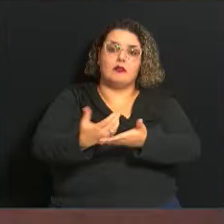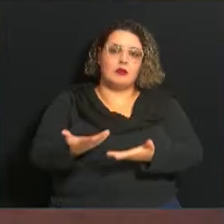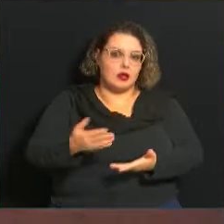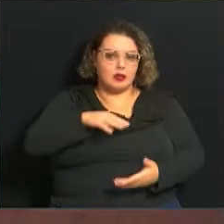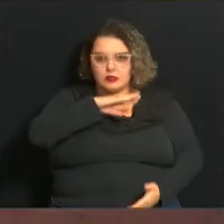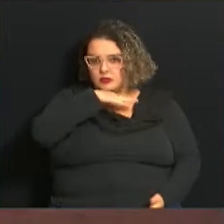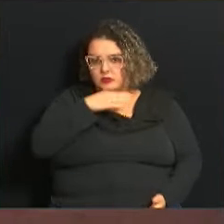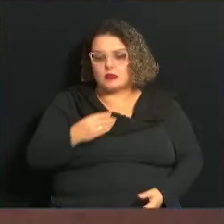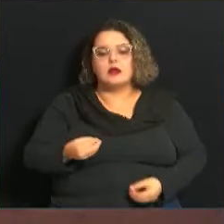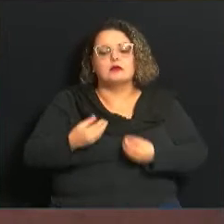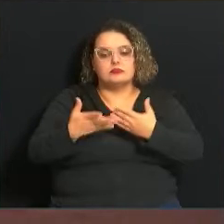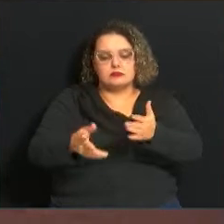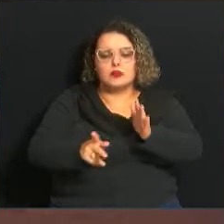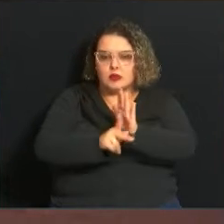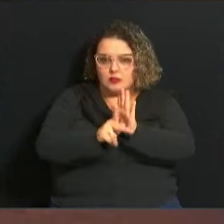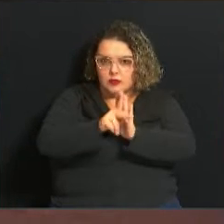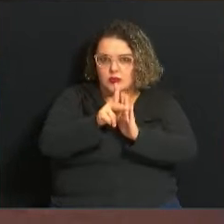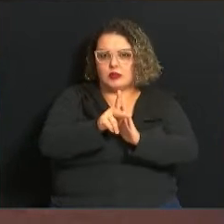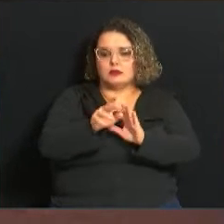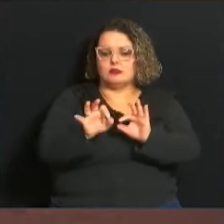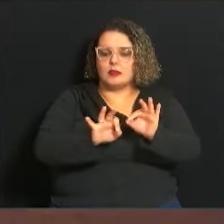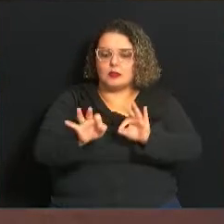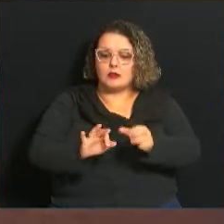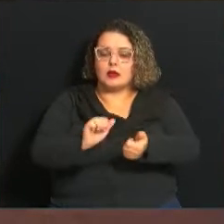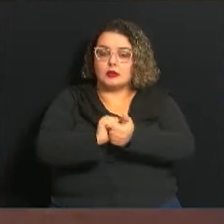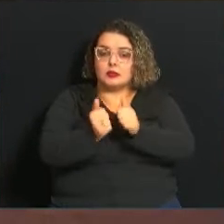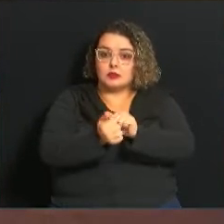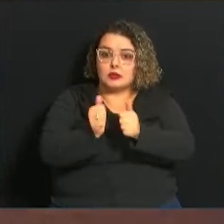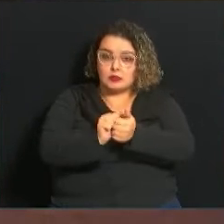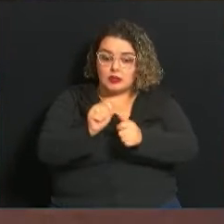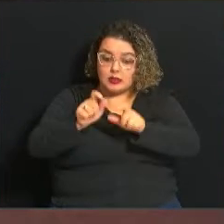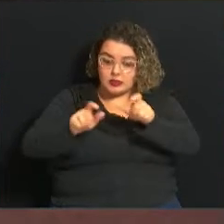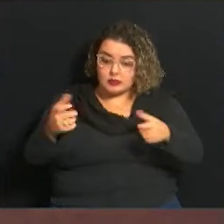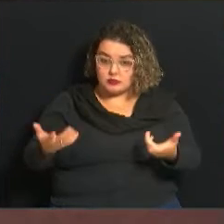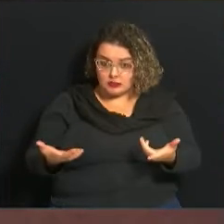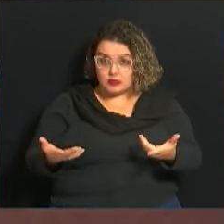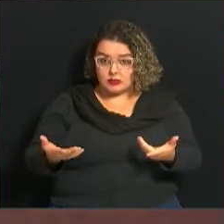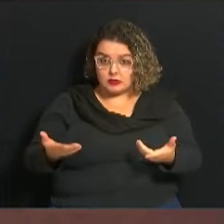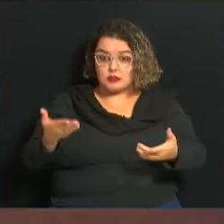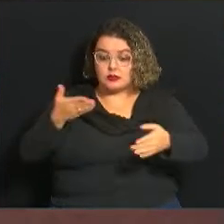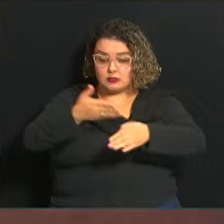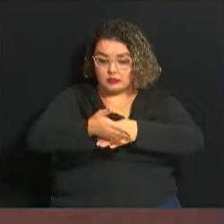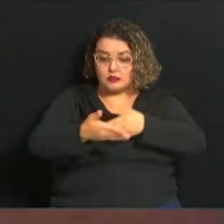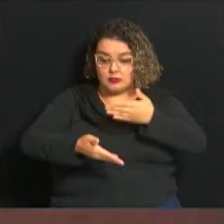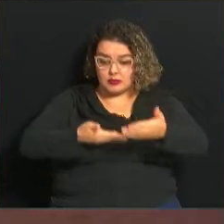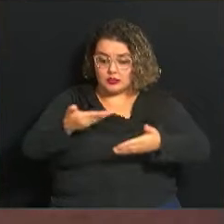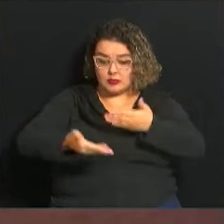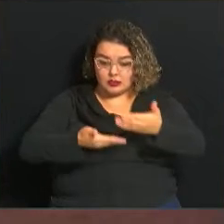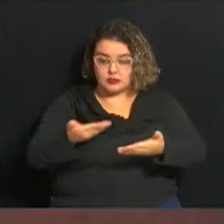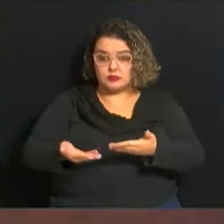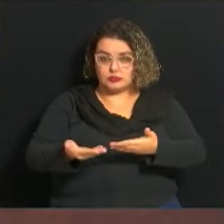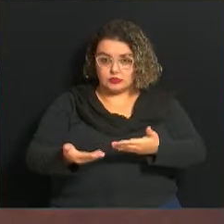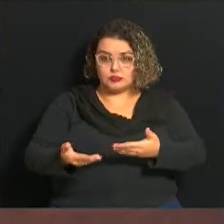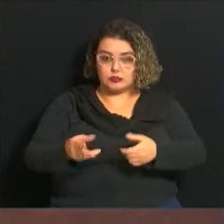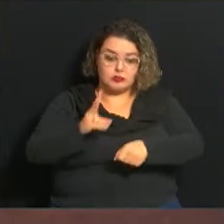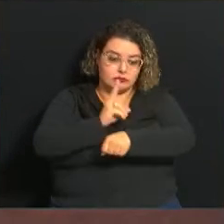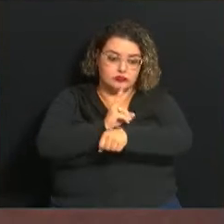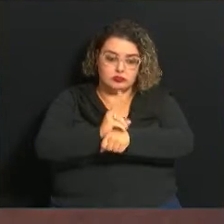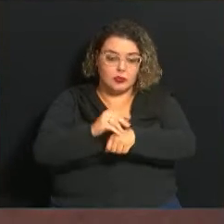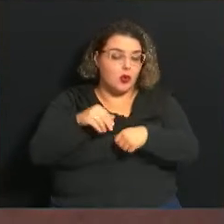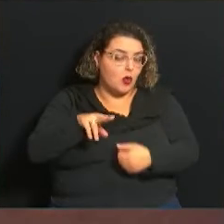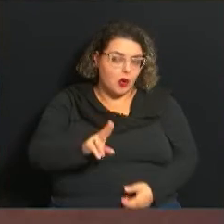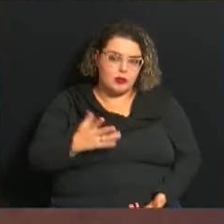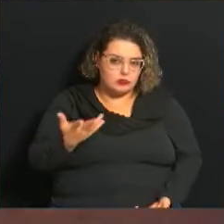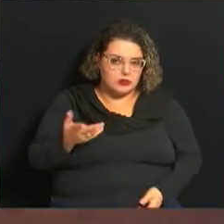esse projeto, demos uma reformulada nele, para que as pessoas que vão para o tratamento, que vão para os cuidados, ou então